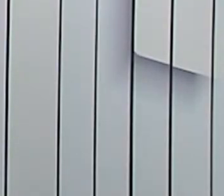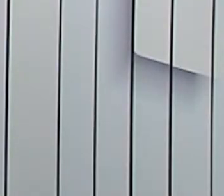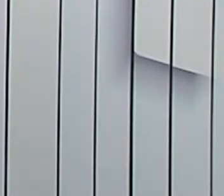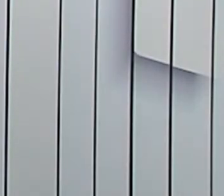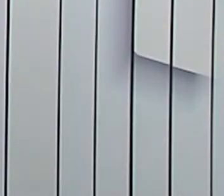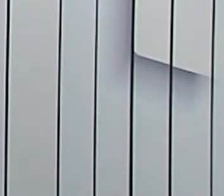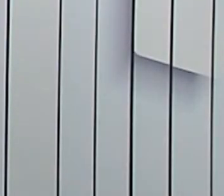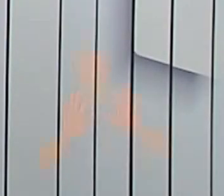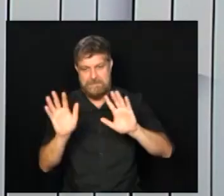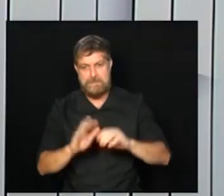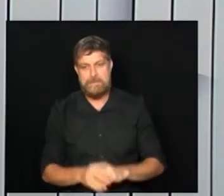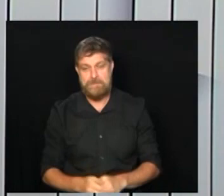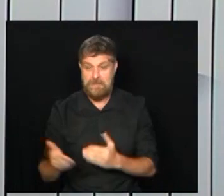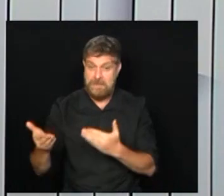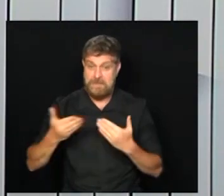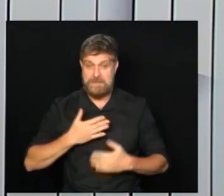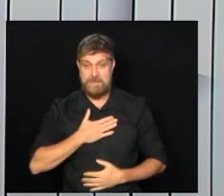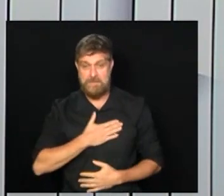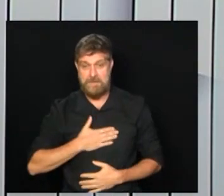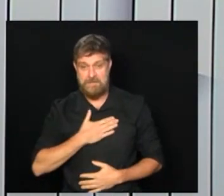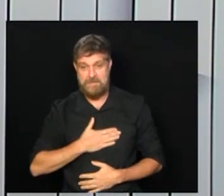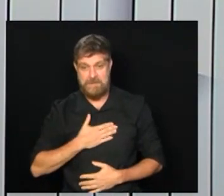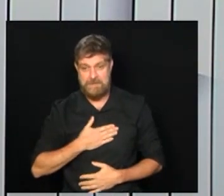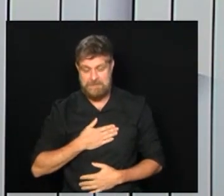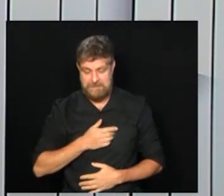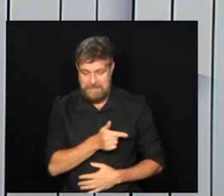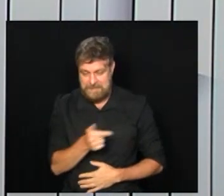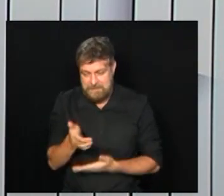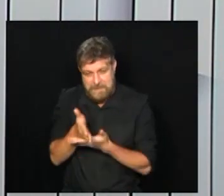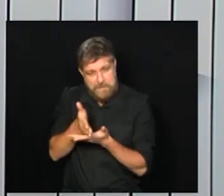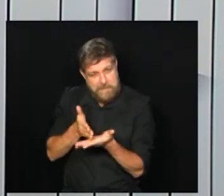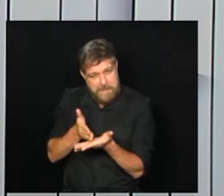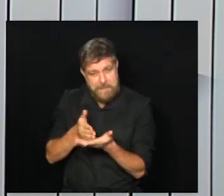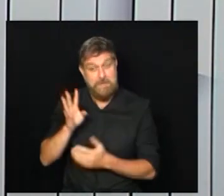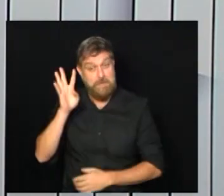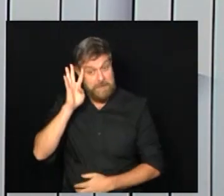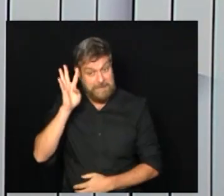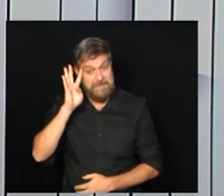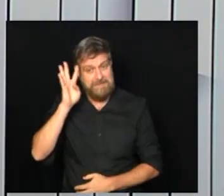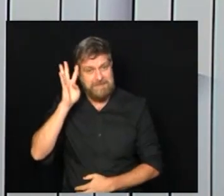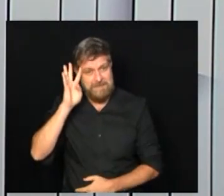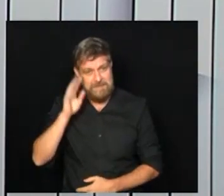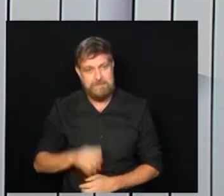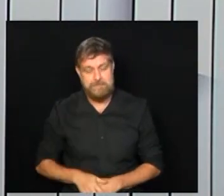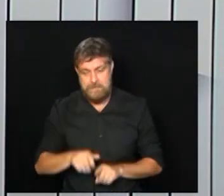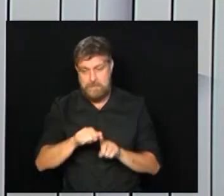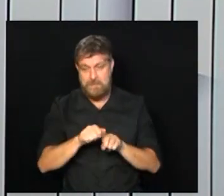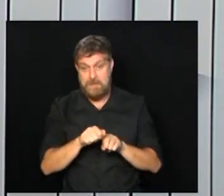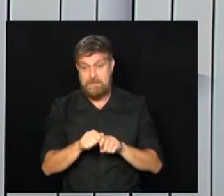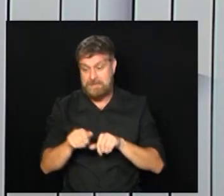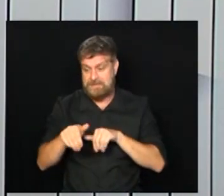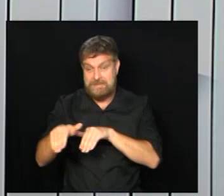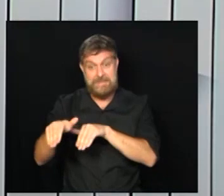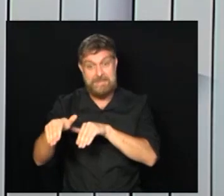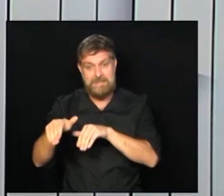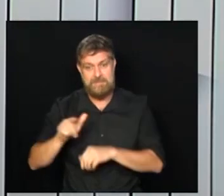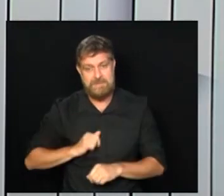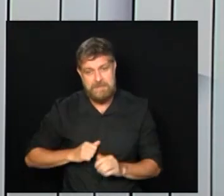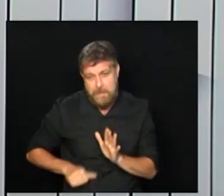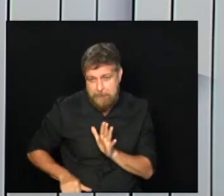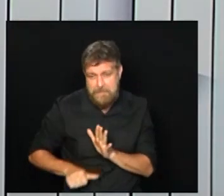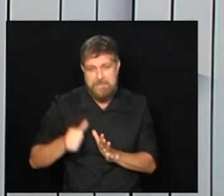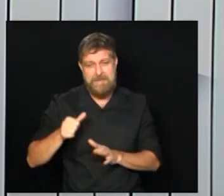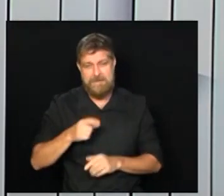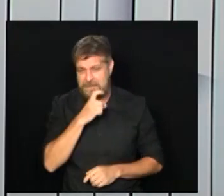Olá, seja bem-vinda, seja bem-vindo. Chegamos ao meio da semana, quarta-feira, e ao mês de setembro. Dia 1º,